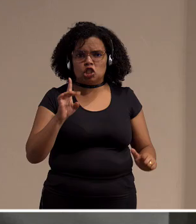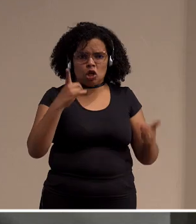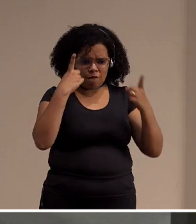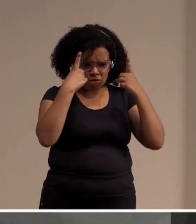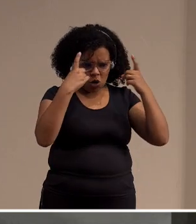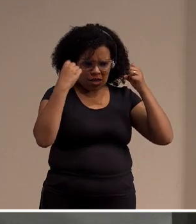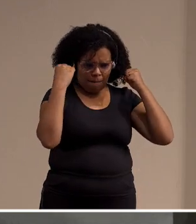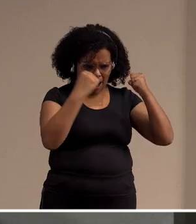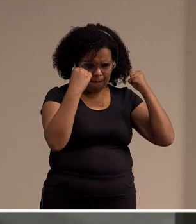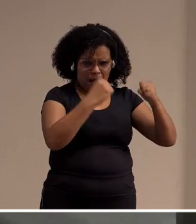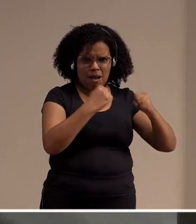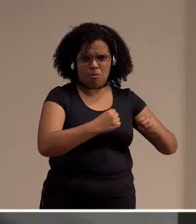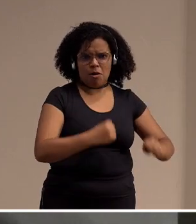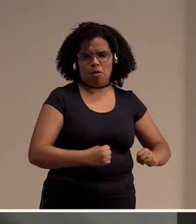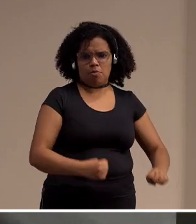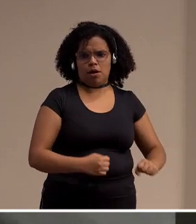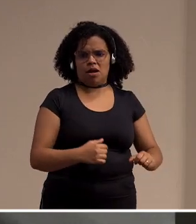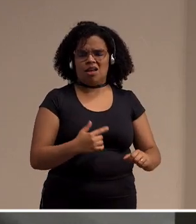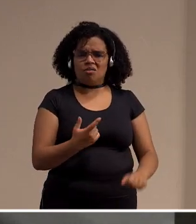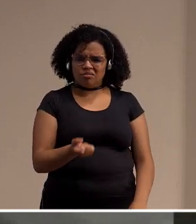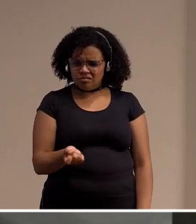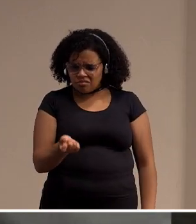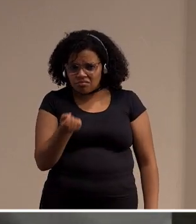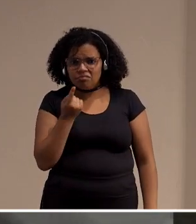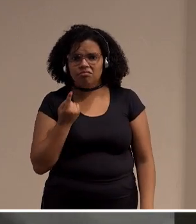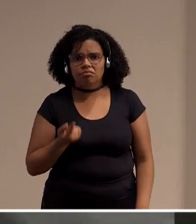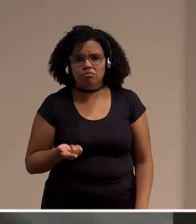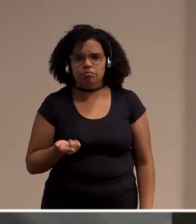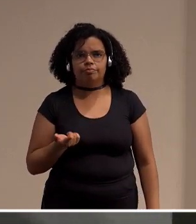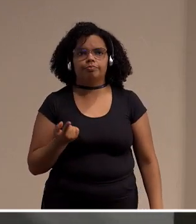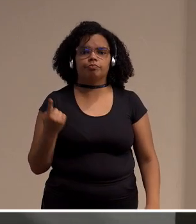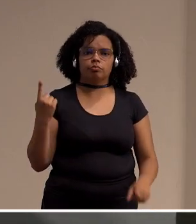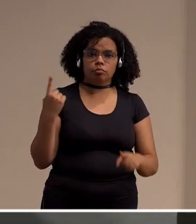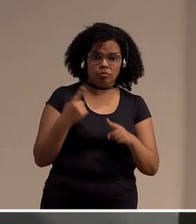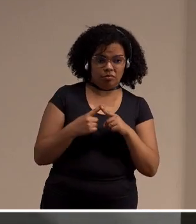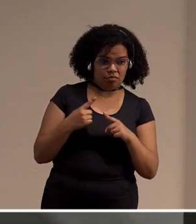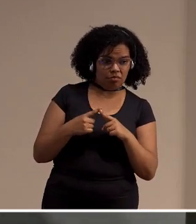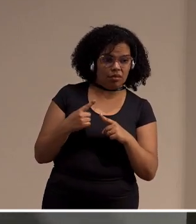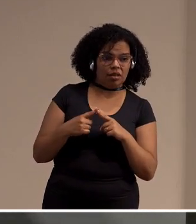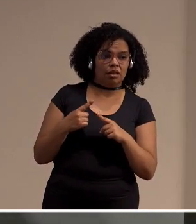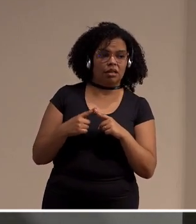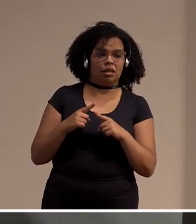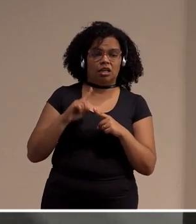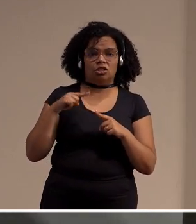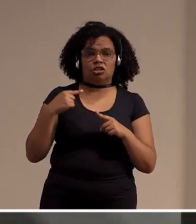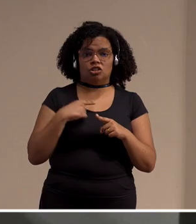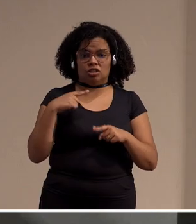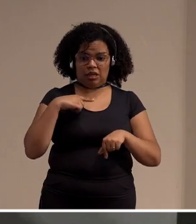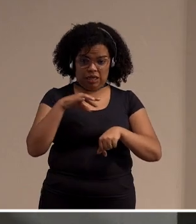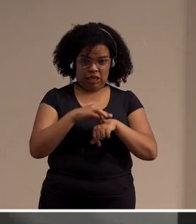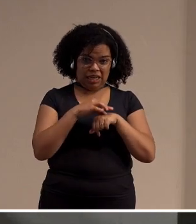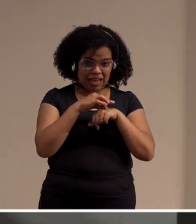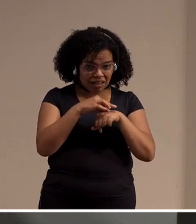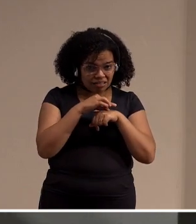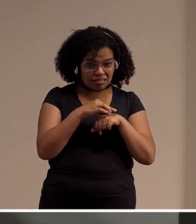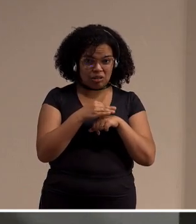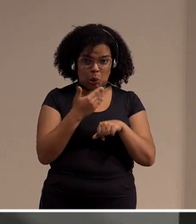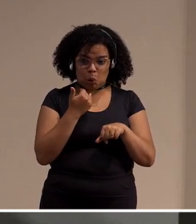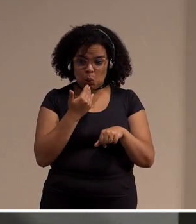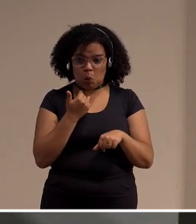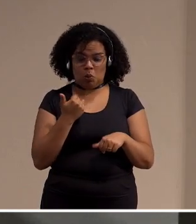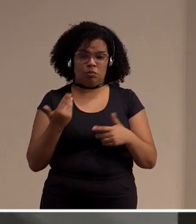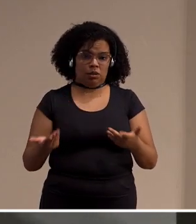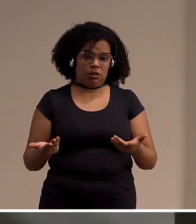chacina. E eu acho estranho que seja assim, né? Porque, ao mesmo tempo, a gente consome carne da maneira mais